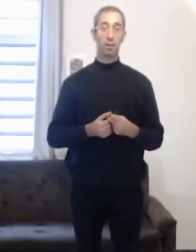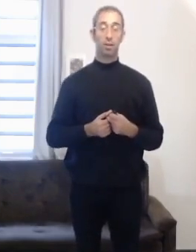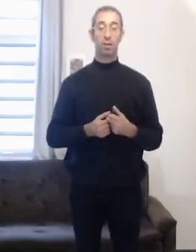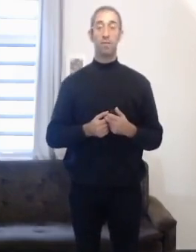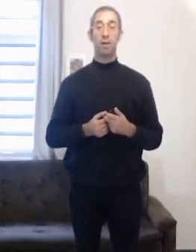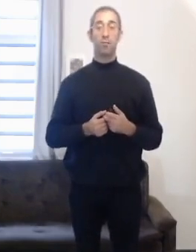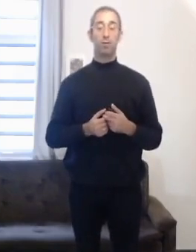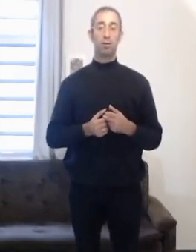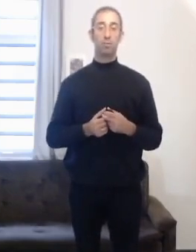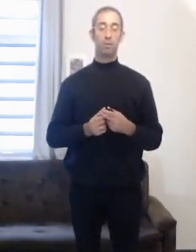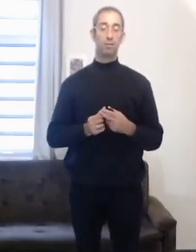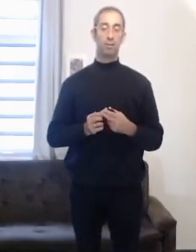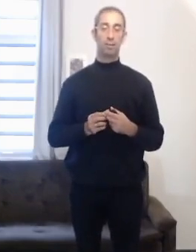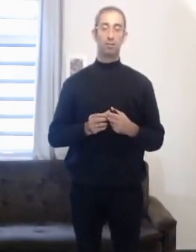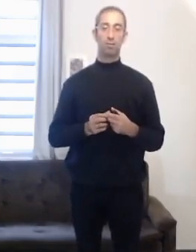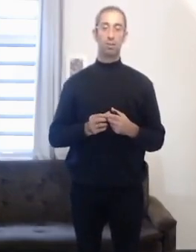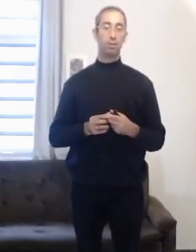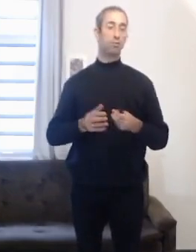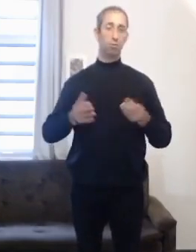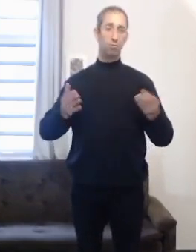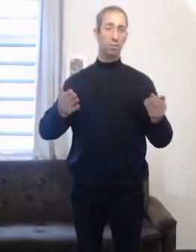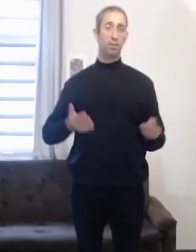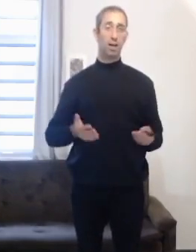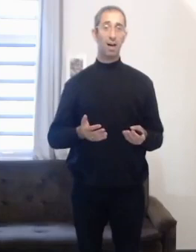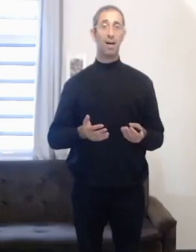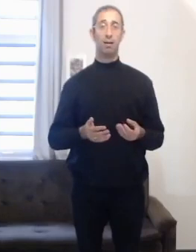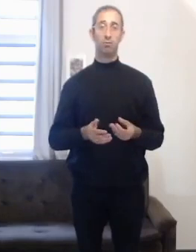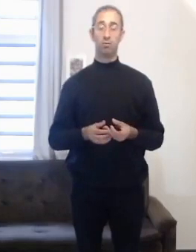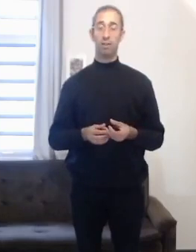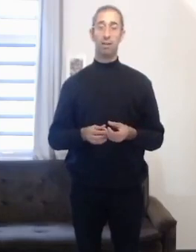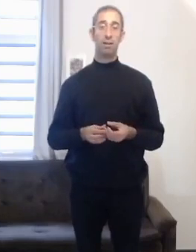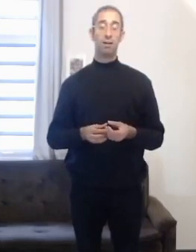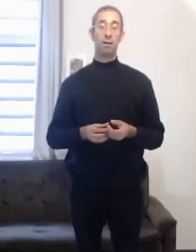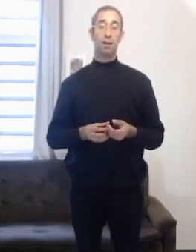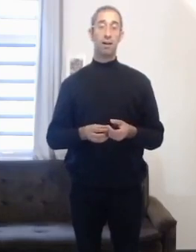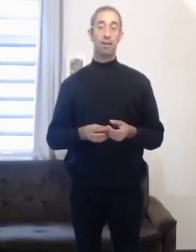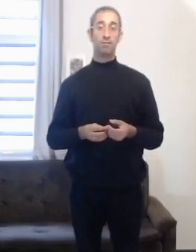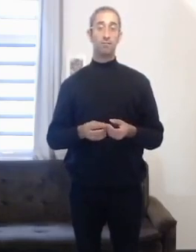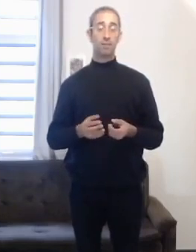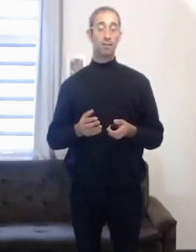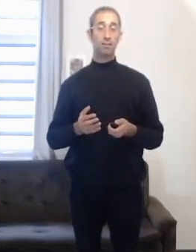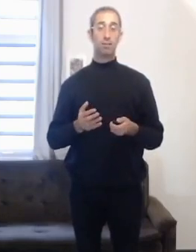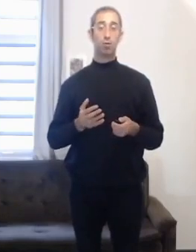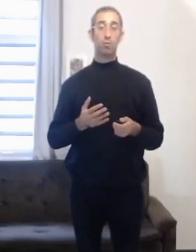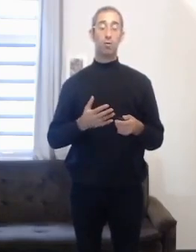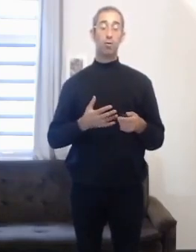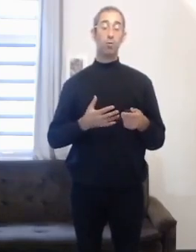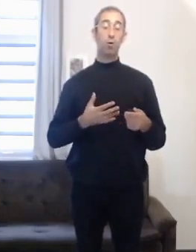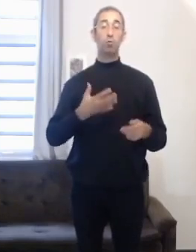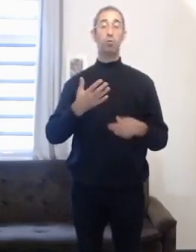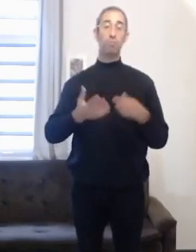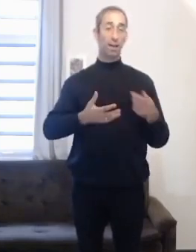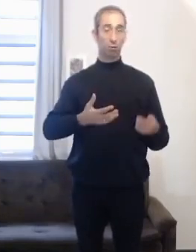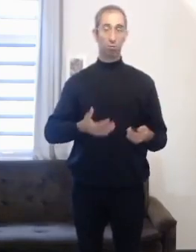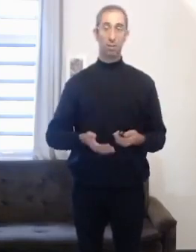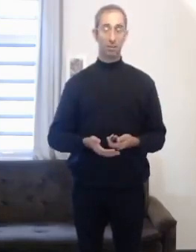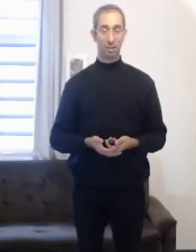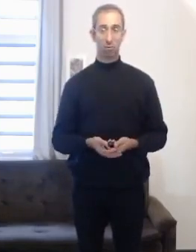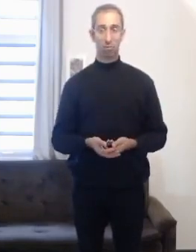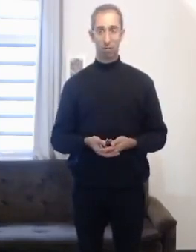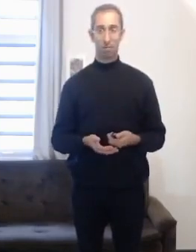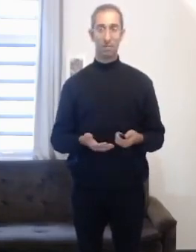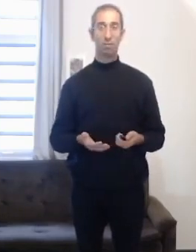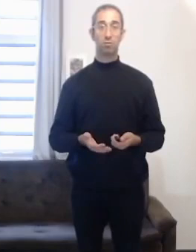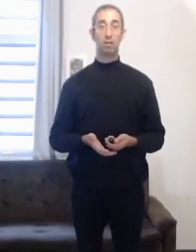Atualmente, né, por causa, por exemplo, da questão de grandes volumes de dados, né? Existe um outro método que